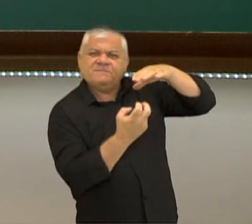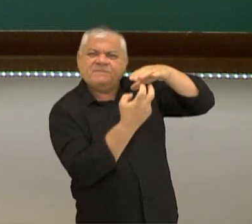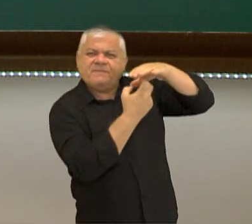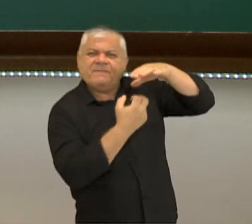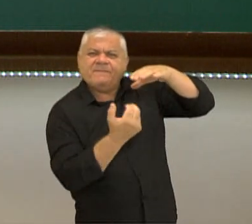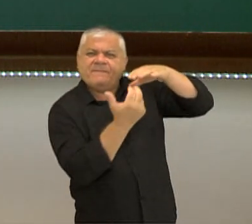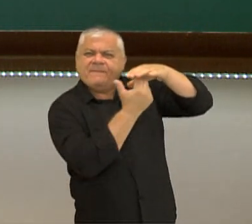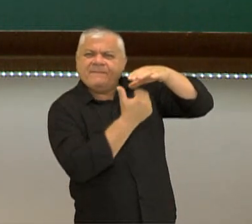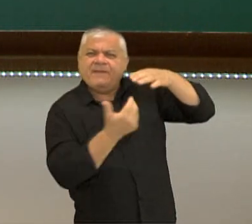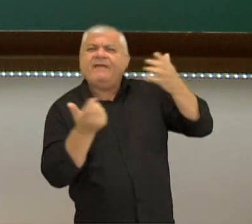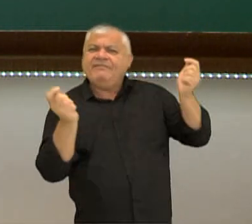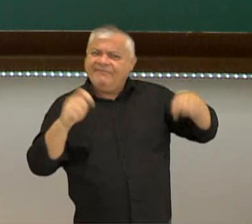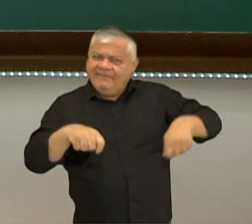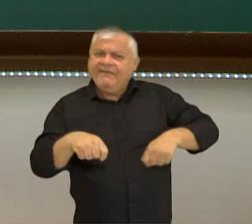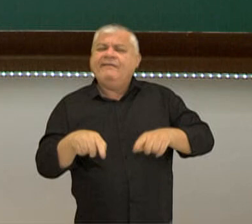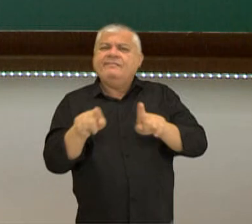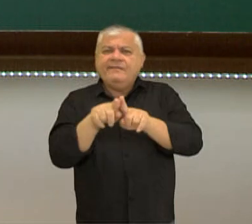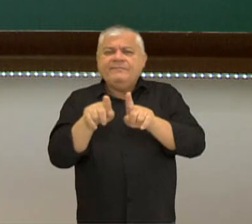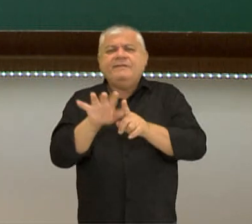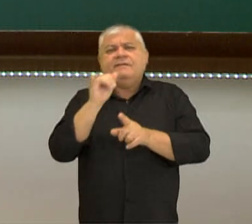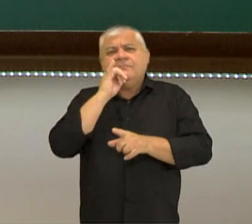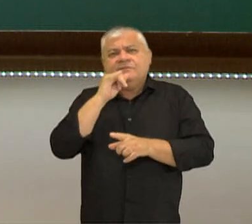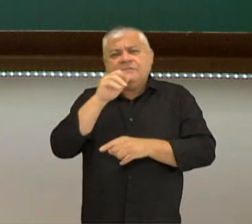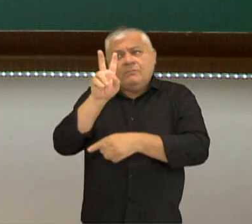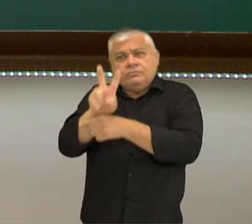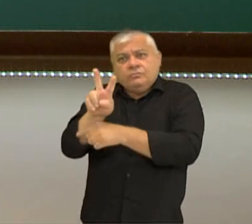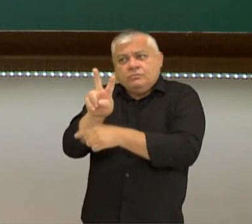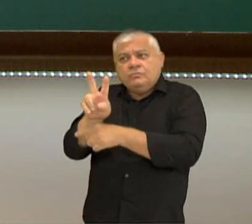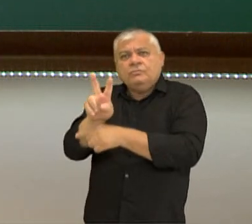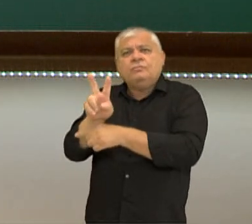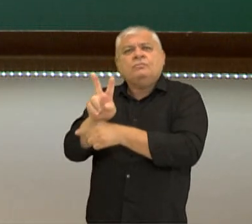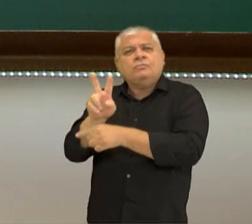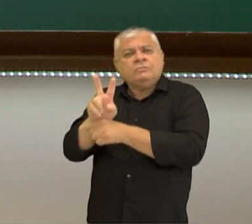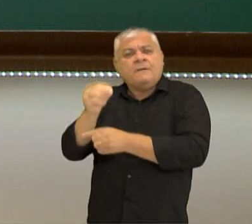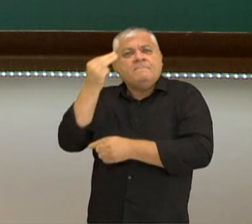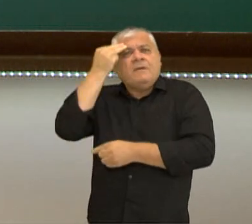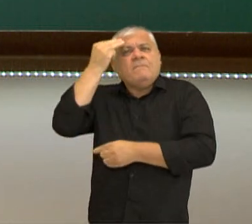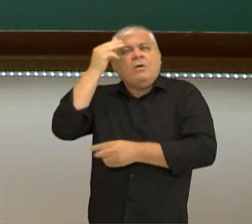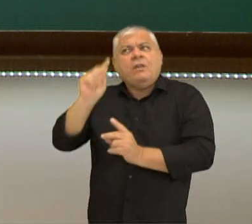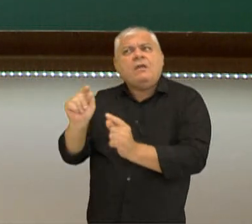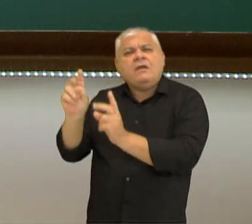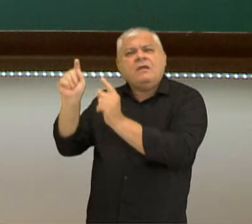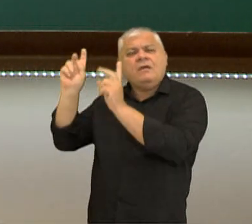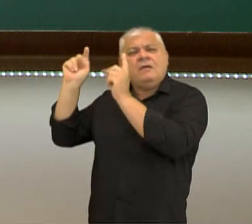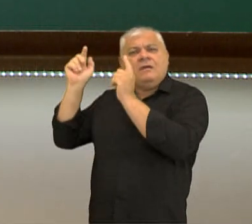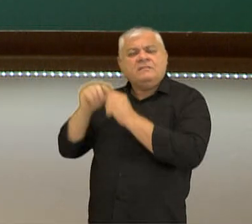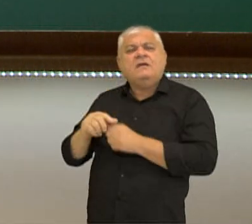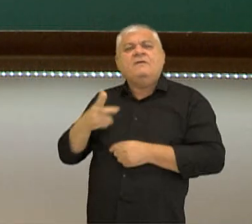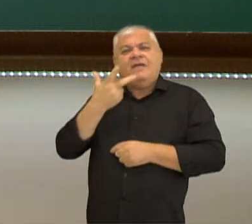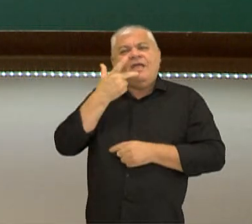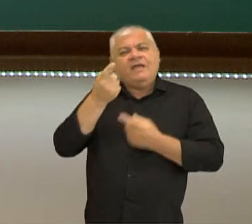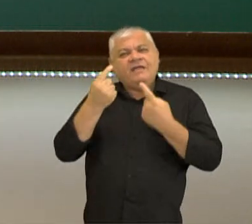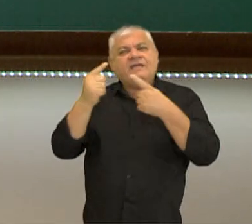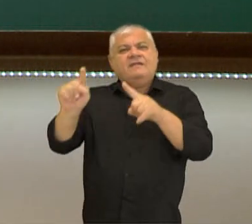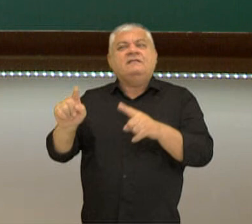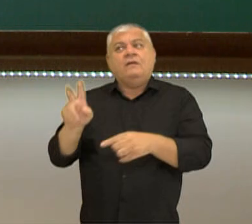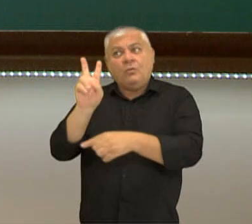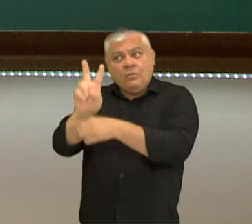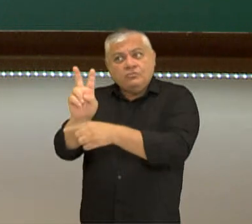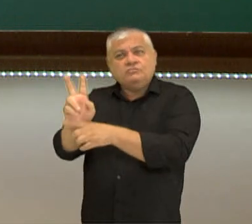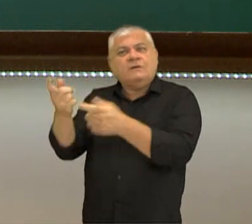vai representar aqui. E também preservar, cuidar dessa memória, né? E ele faz essa crítica à preservação da